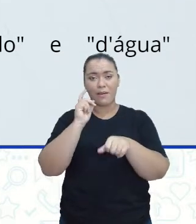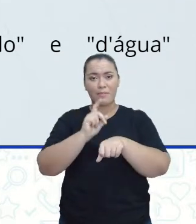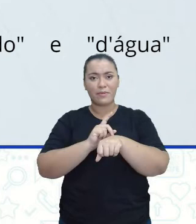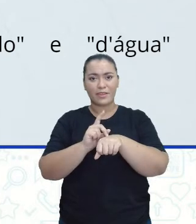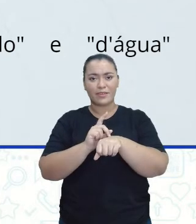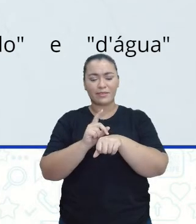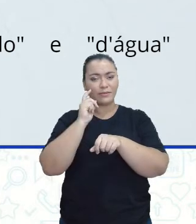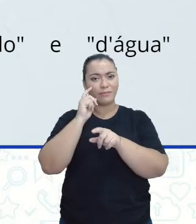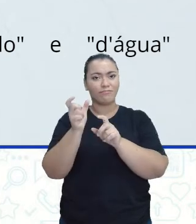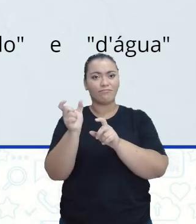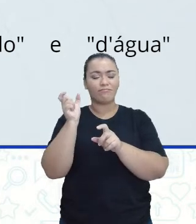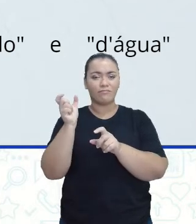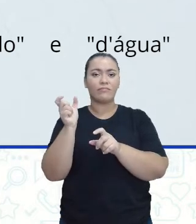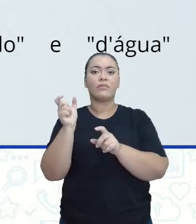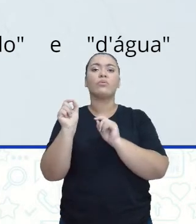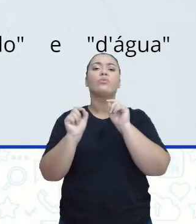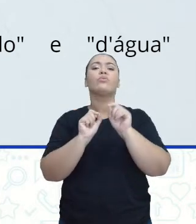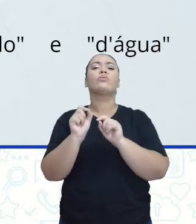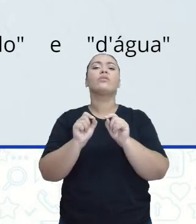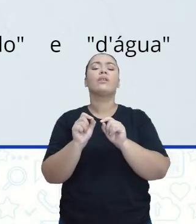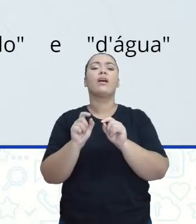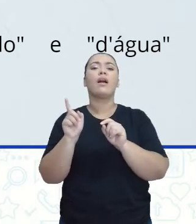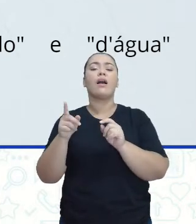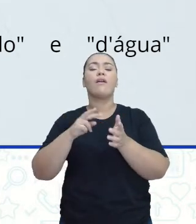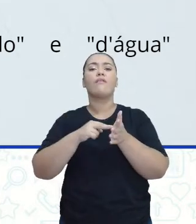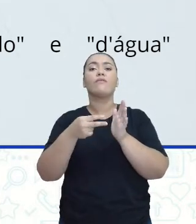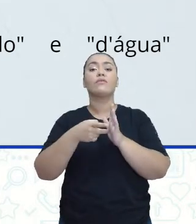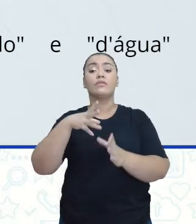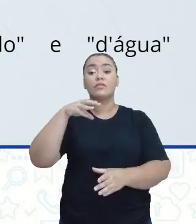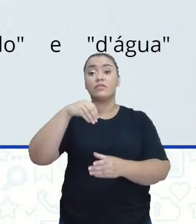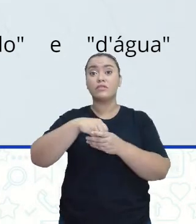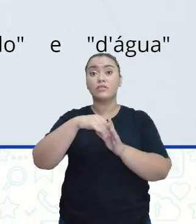a função no texto de quê? De